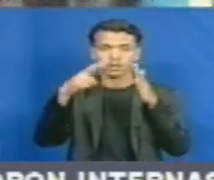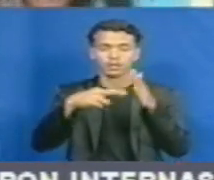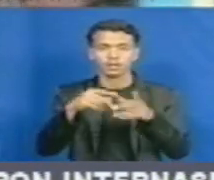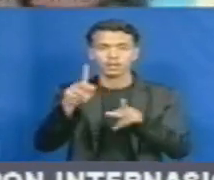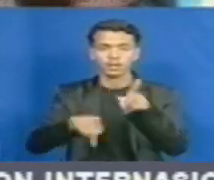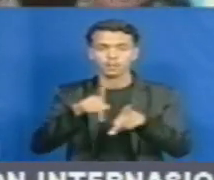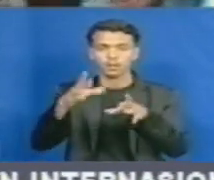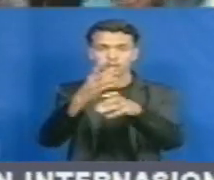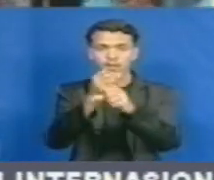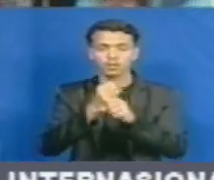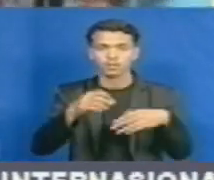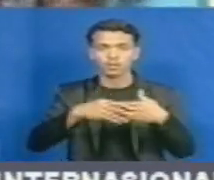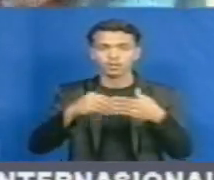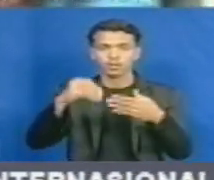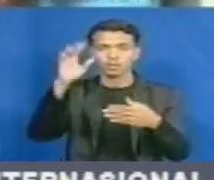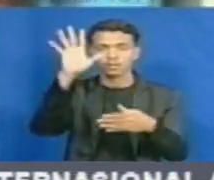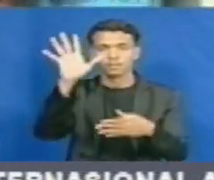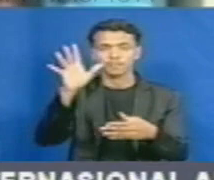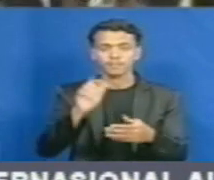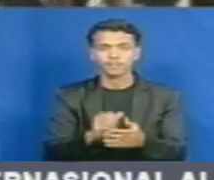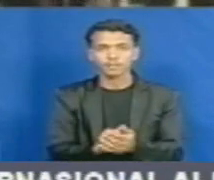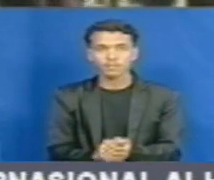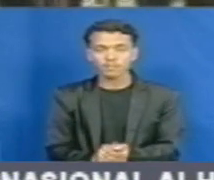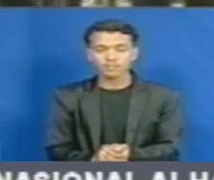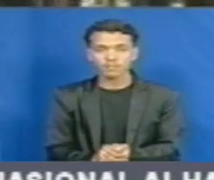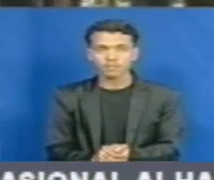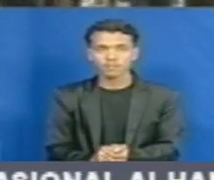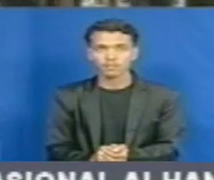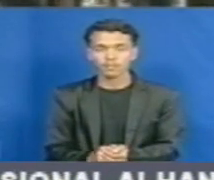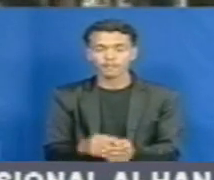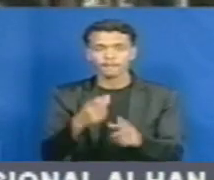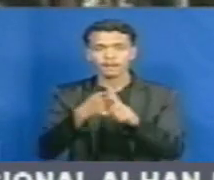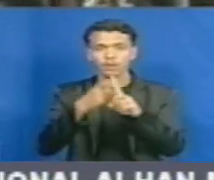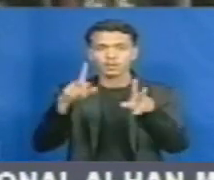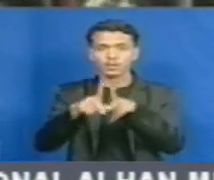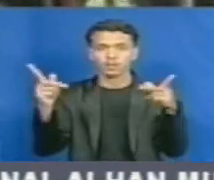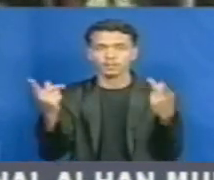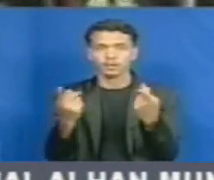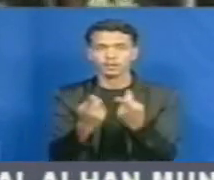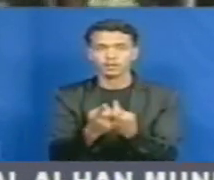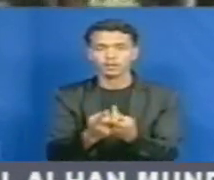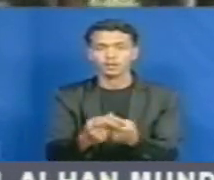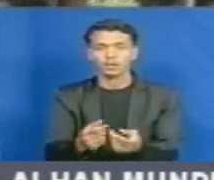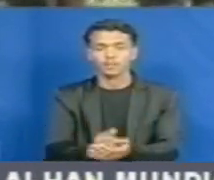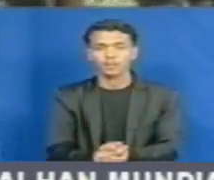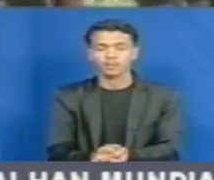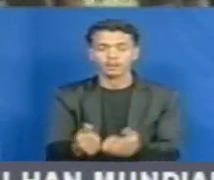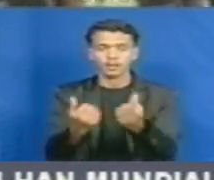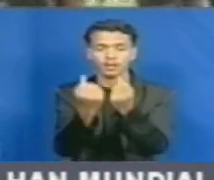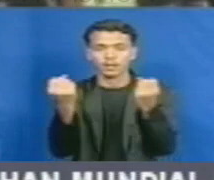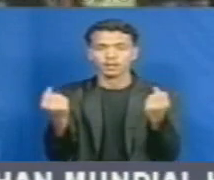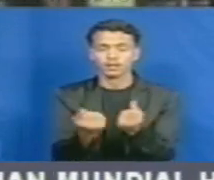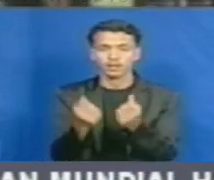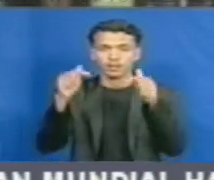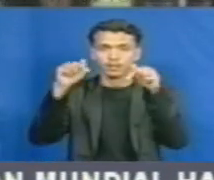sim produto o montante o son dólar lima nolo recomendação li husi companhia ne be maka atender mai ia mi aldeia batulava